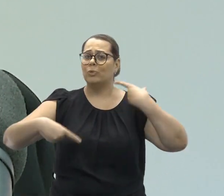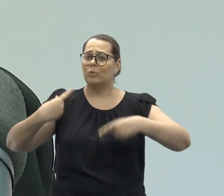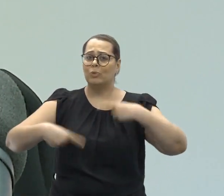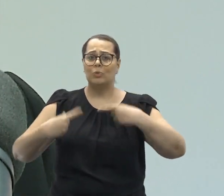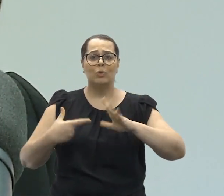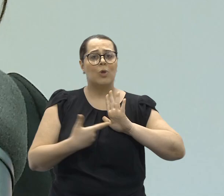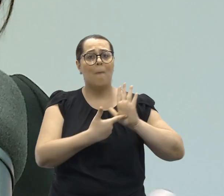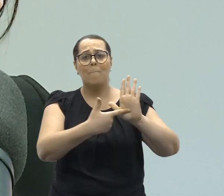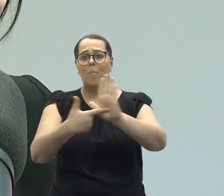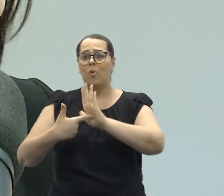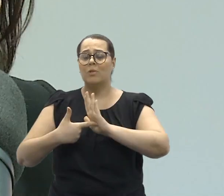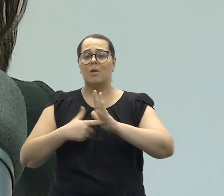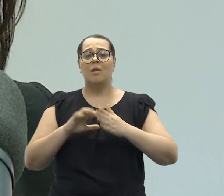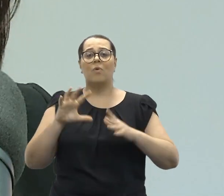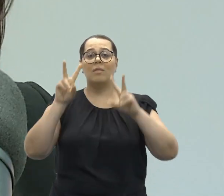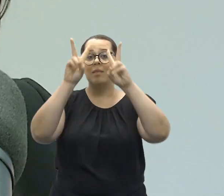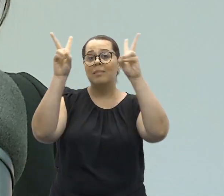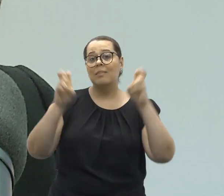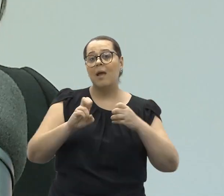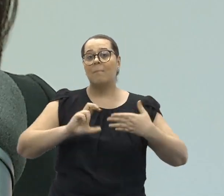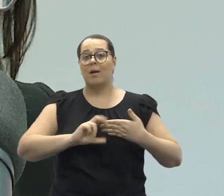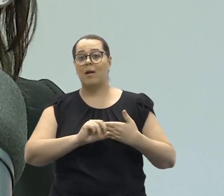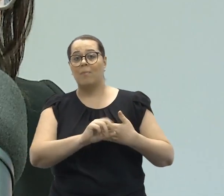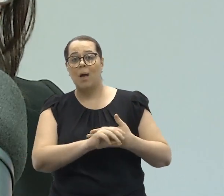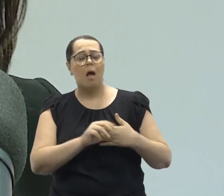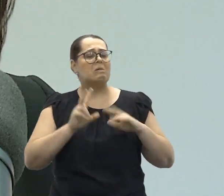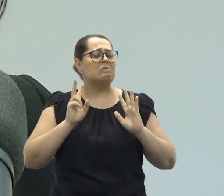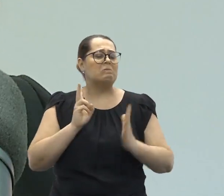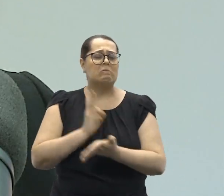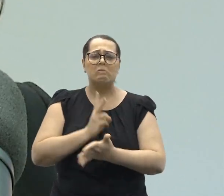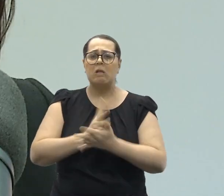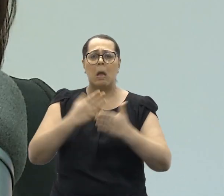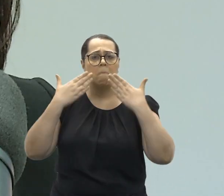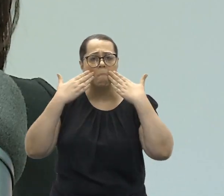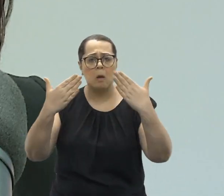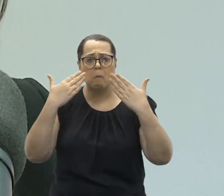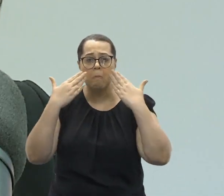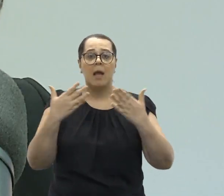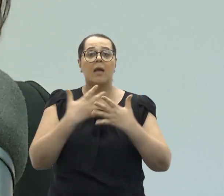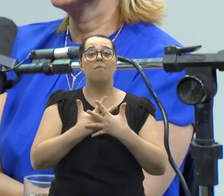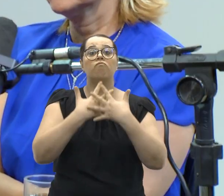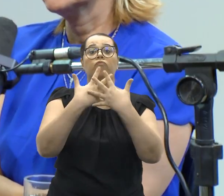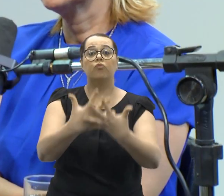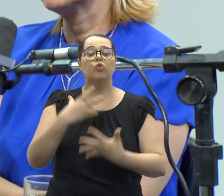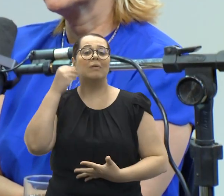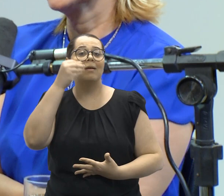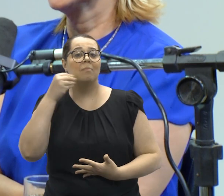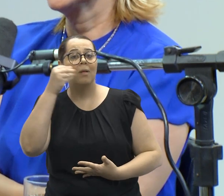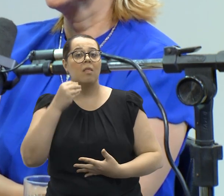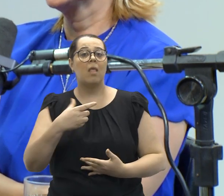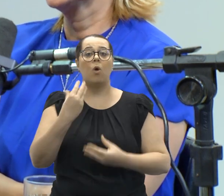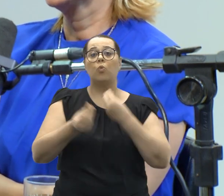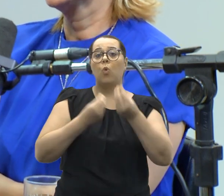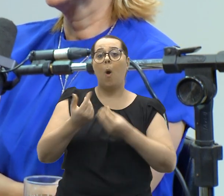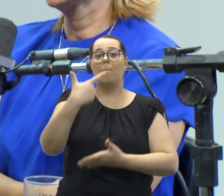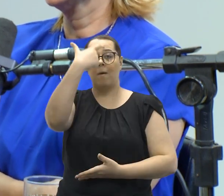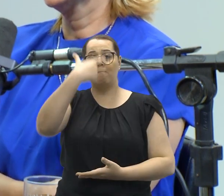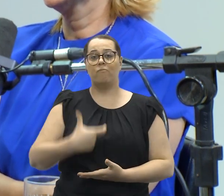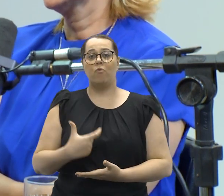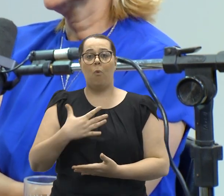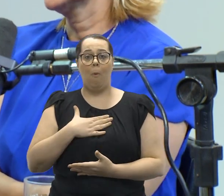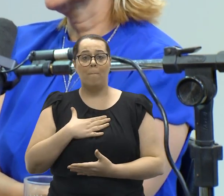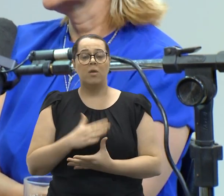quando aparece essa questão do câncer de mama, você já vai na frente e diz, olha, quero falar da minha experiência, quero contar como é que foi comigo, e